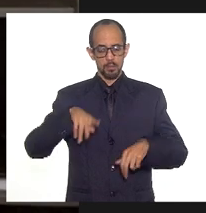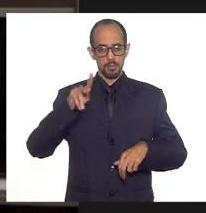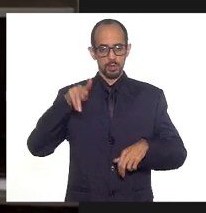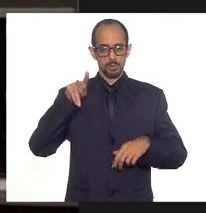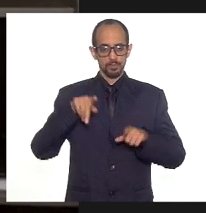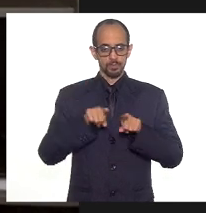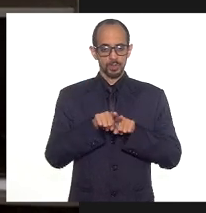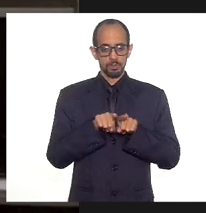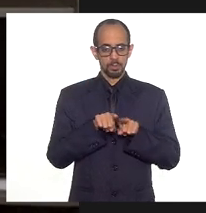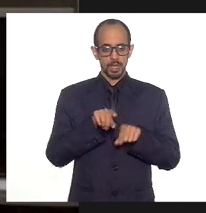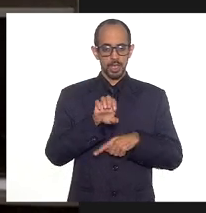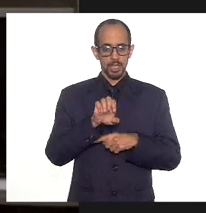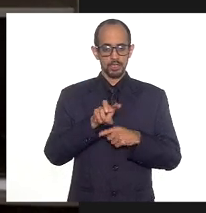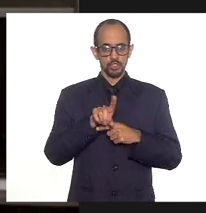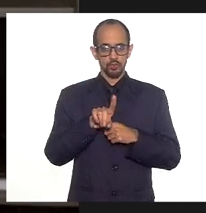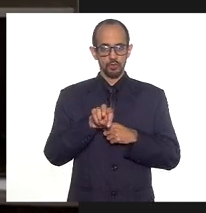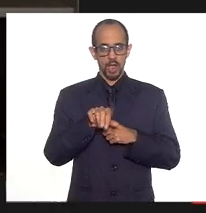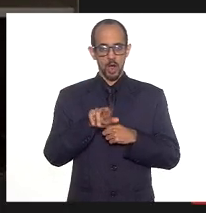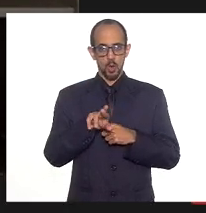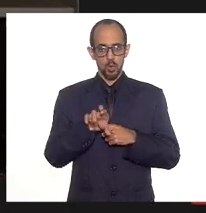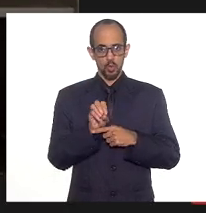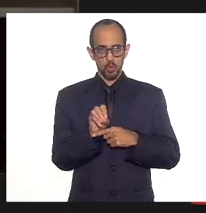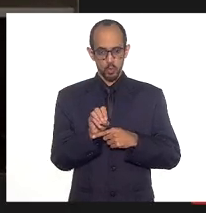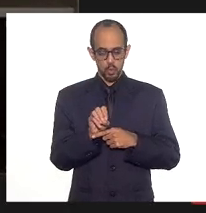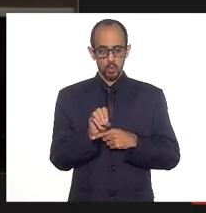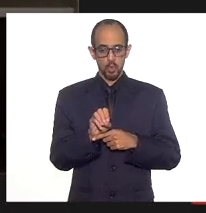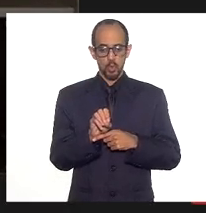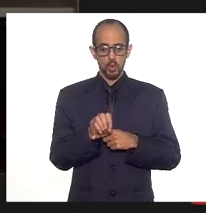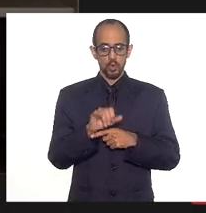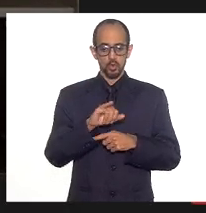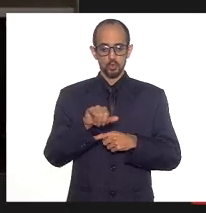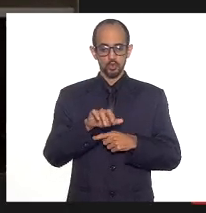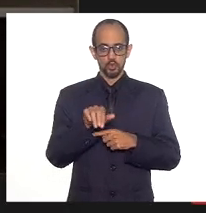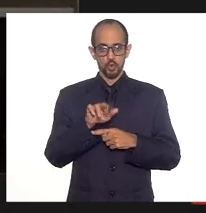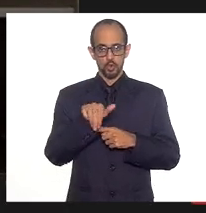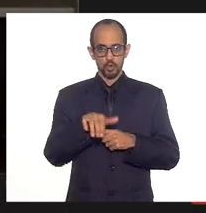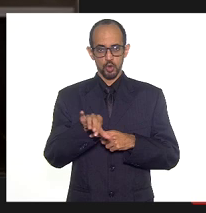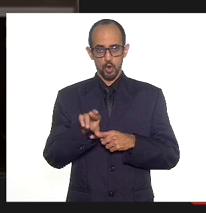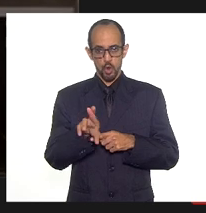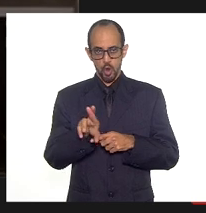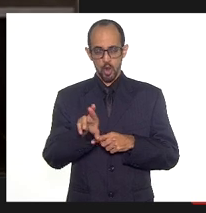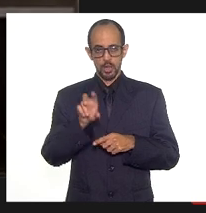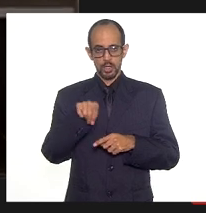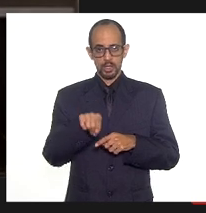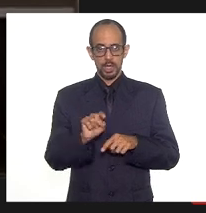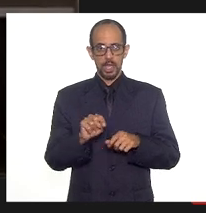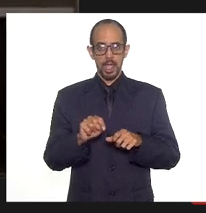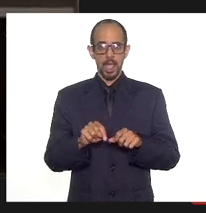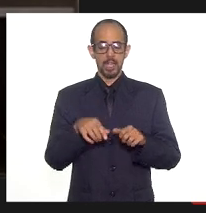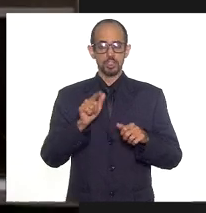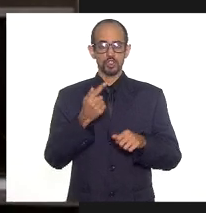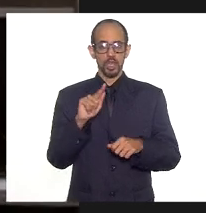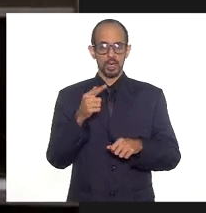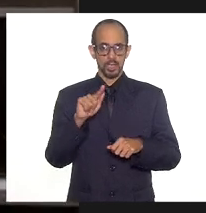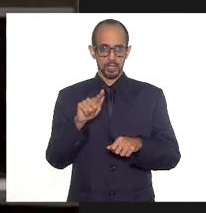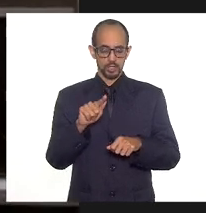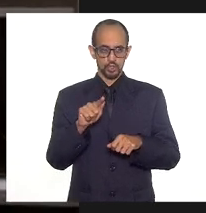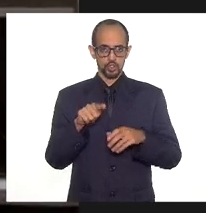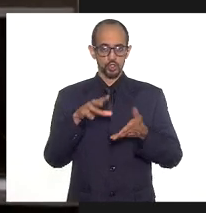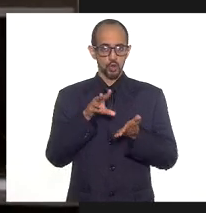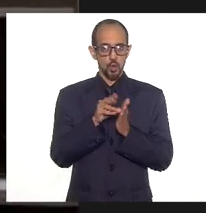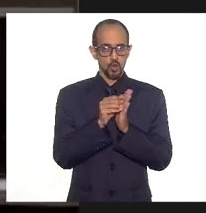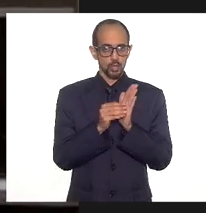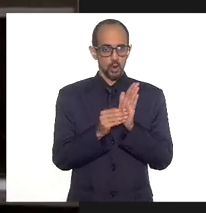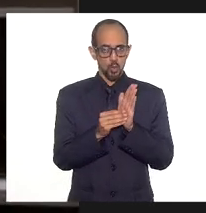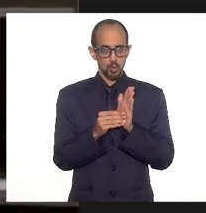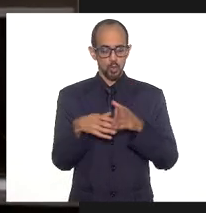Dan Júnior, gerente setorial de conteúdo local. Já dou as boas-vindas,